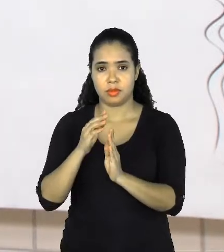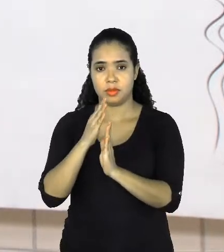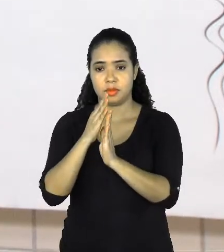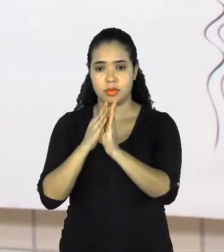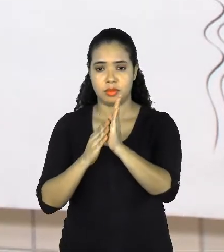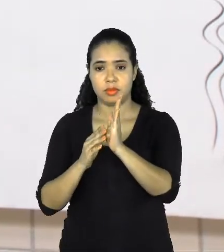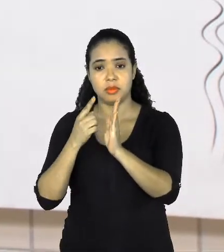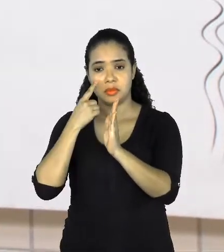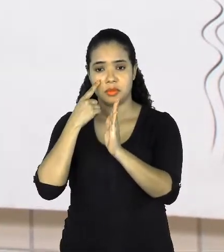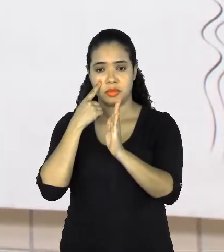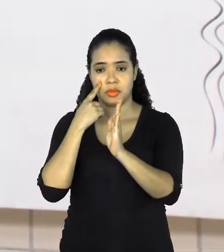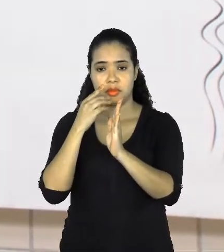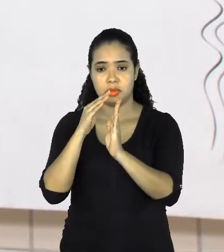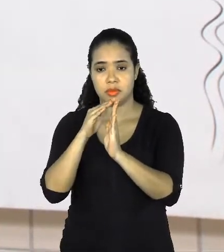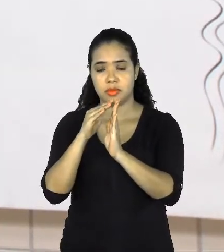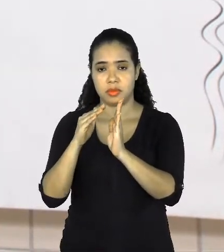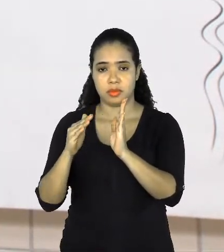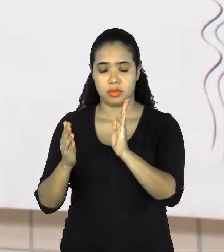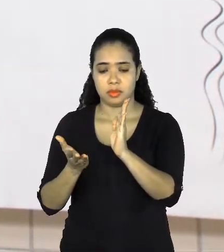tangente de 60